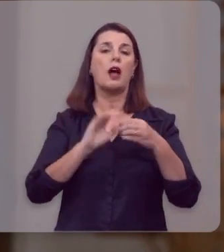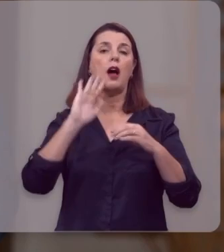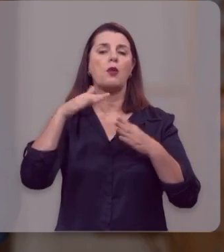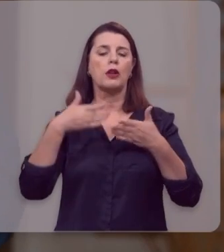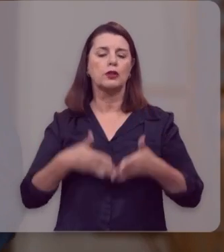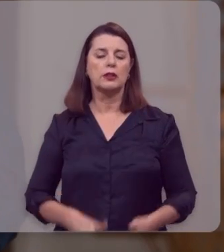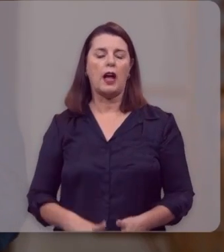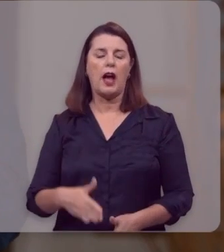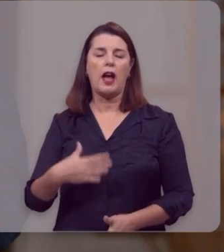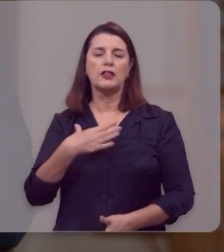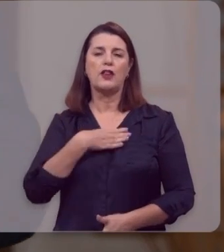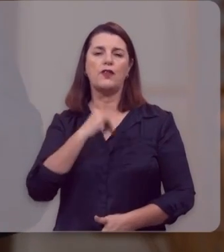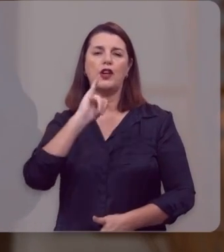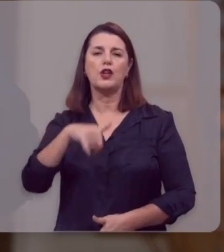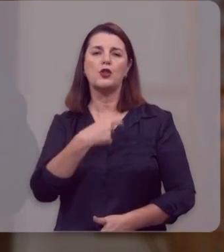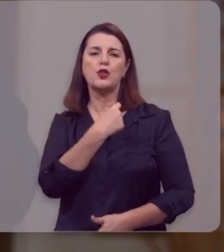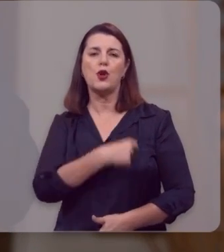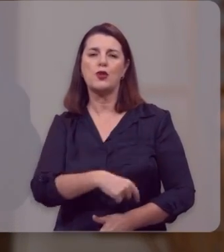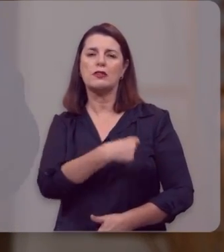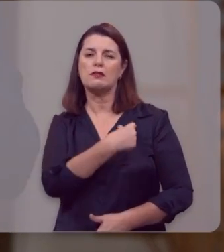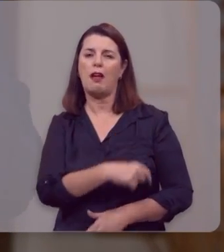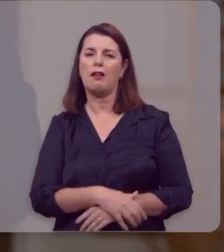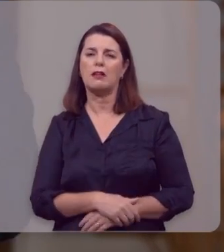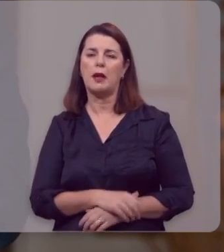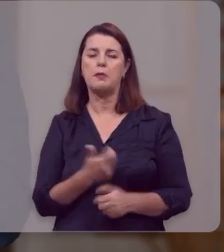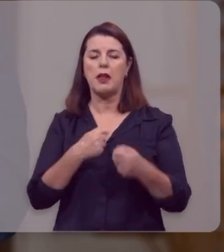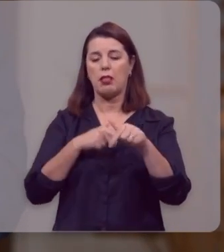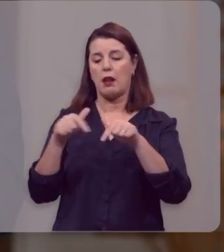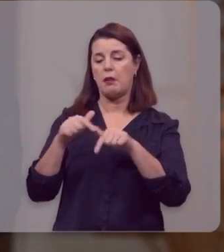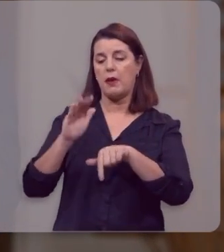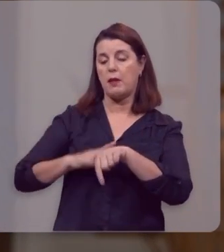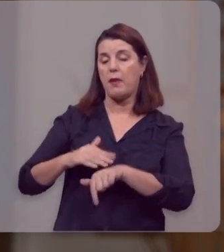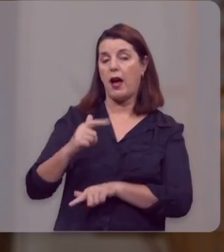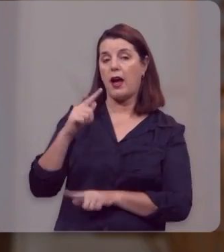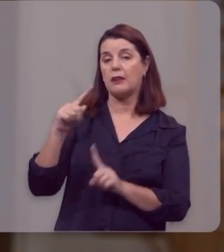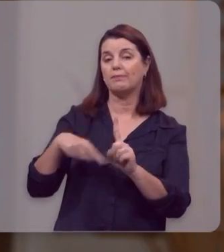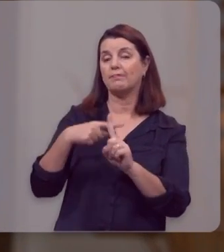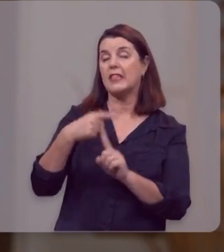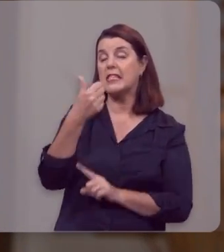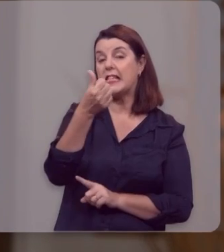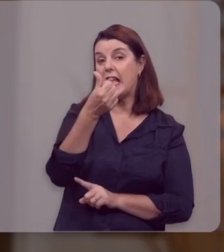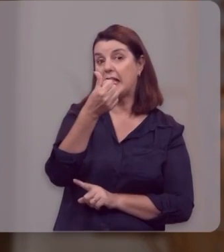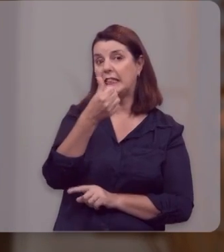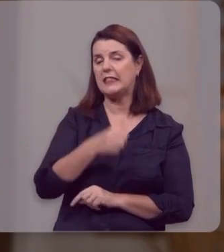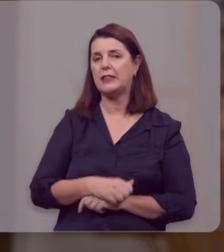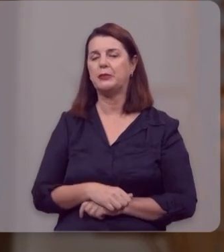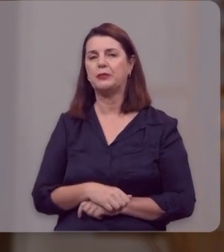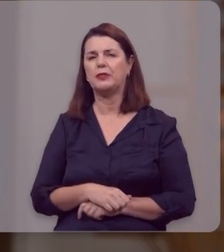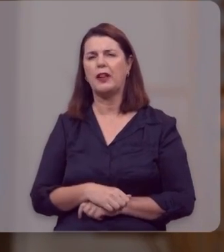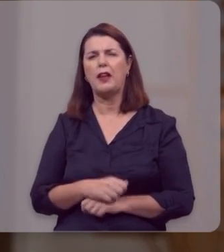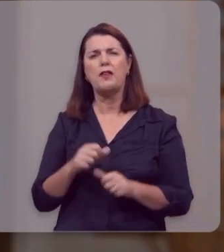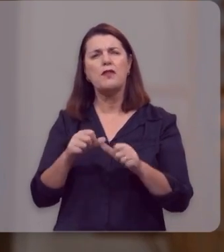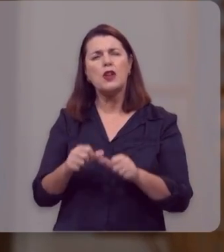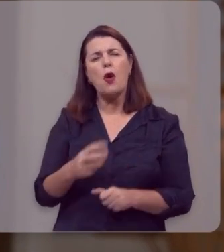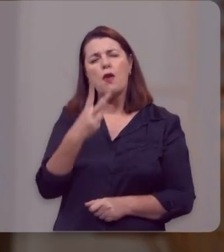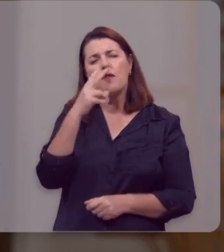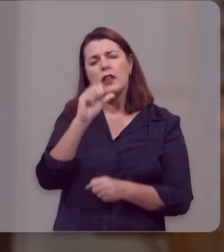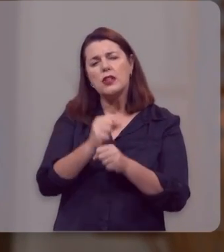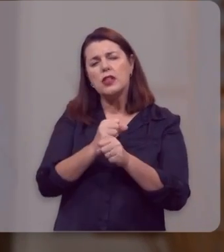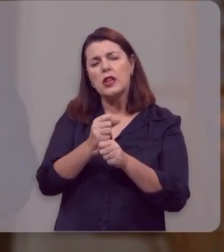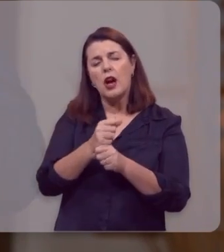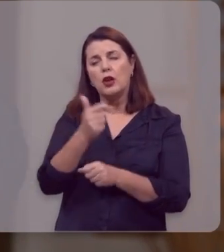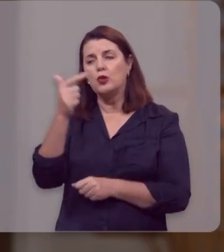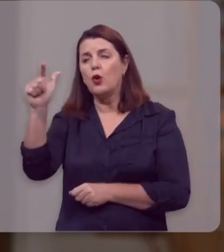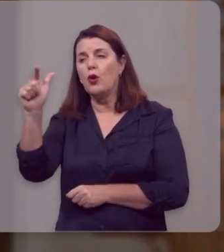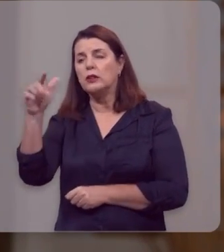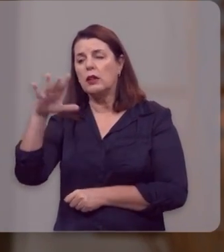filho José, e ele precisa trabalhar mais 6 anos, ficando, portanto, 20 anos fora de casa.